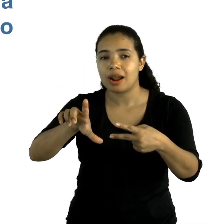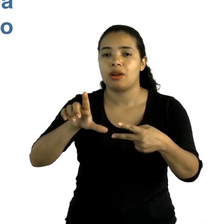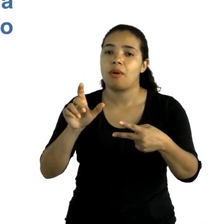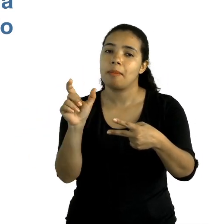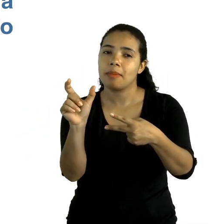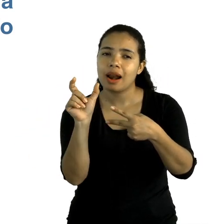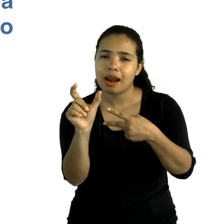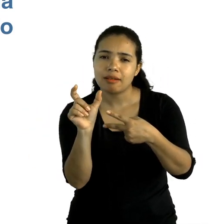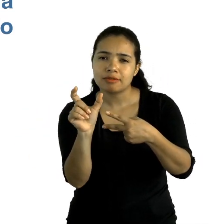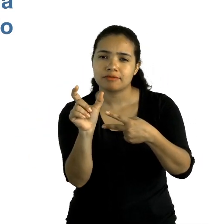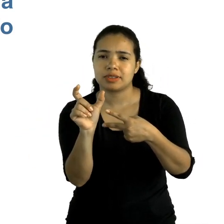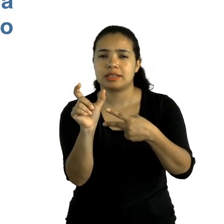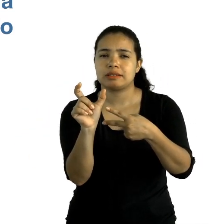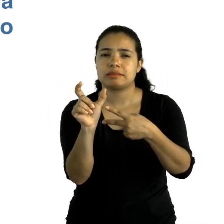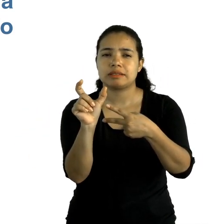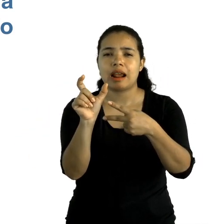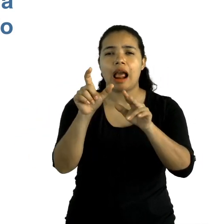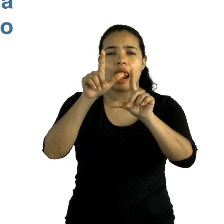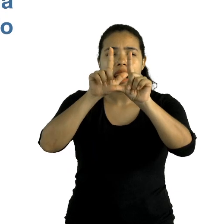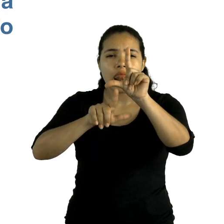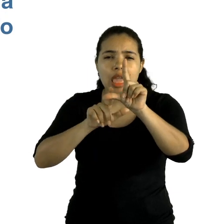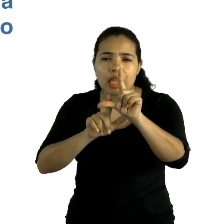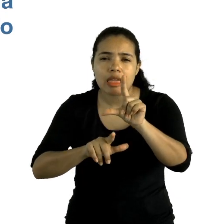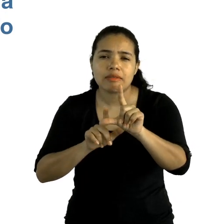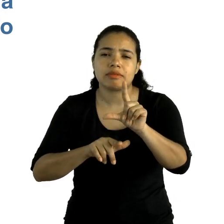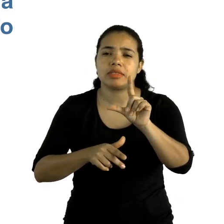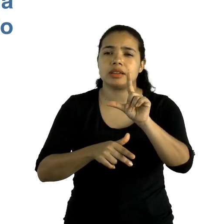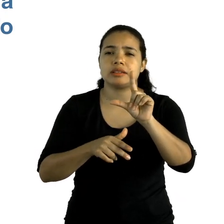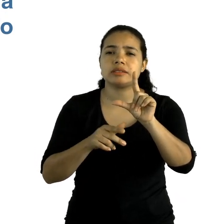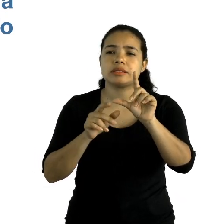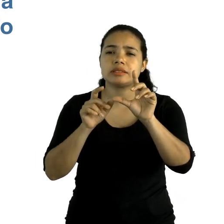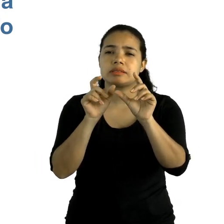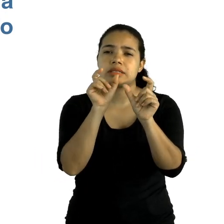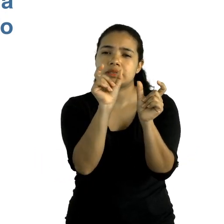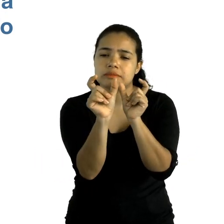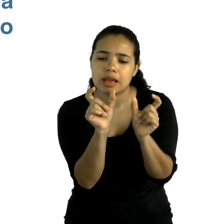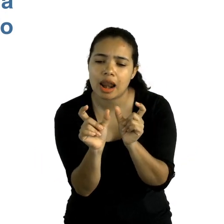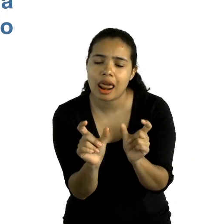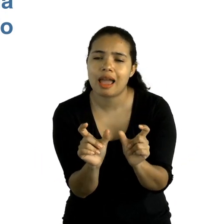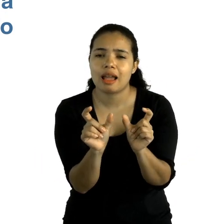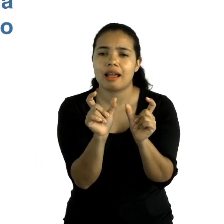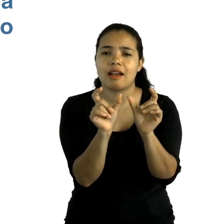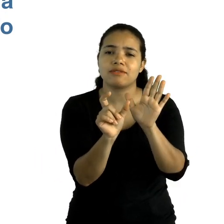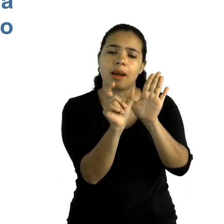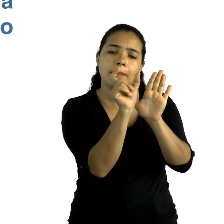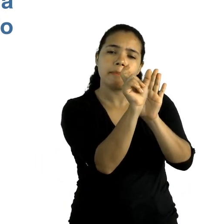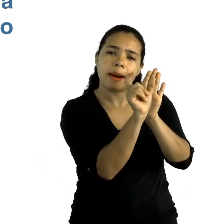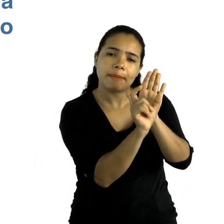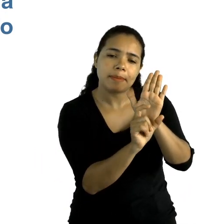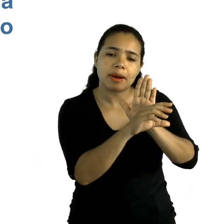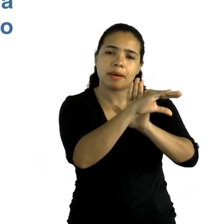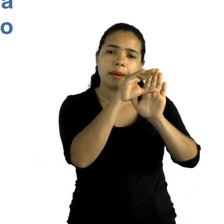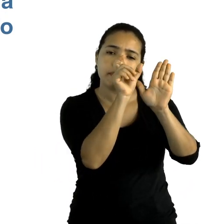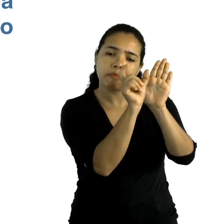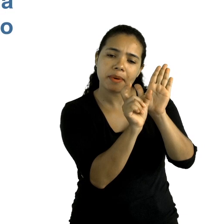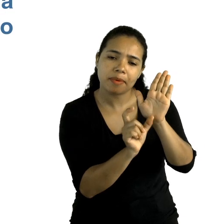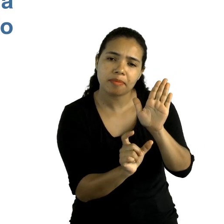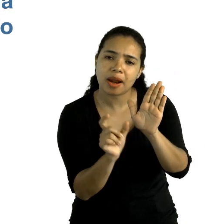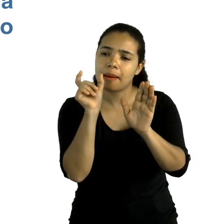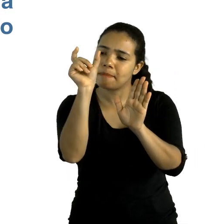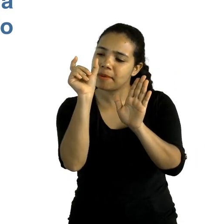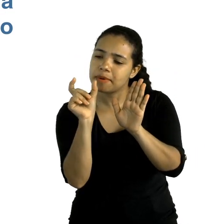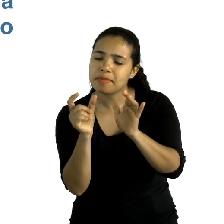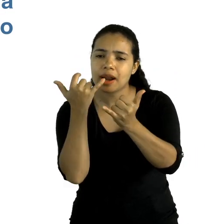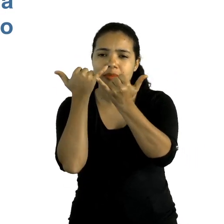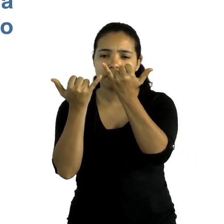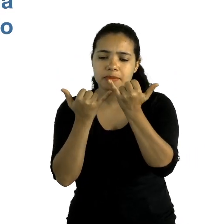verbal? São as letras, as palavras que compõem esse texto, a escrita